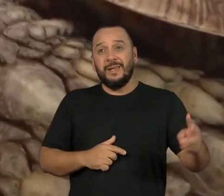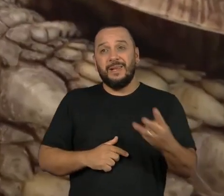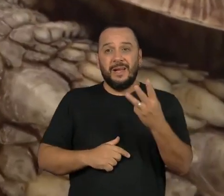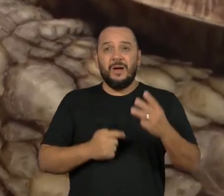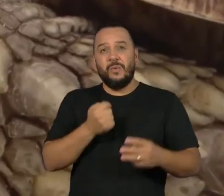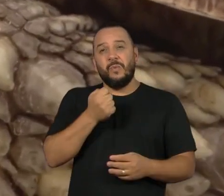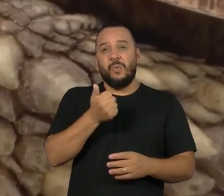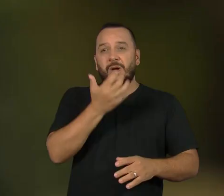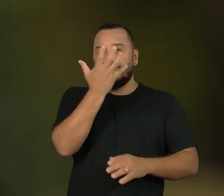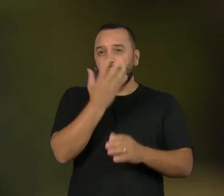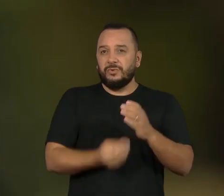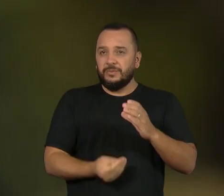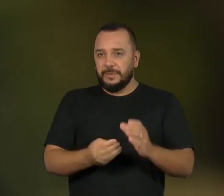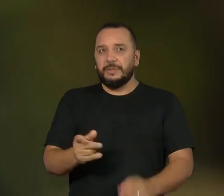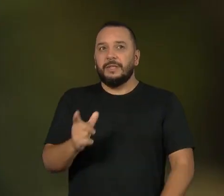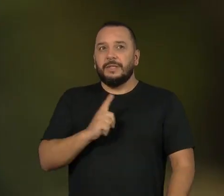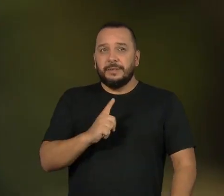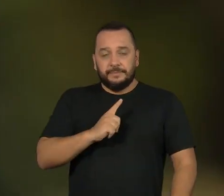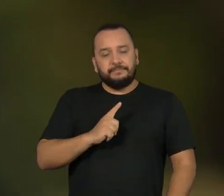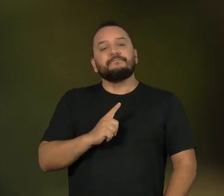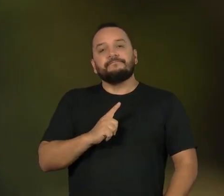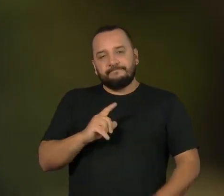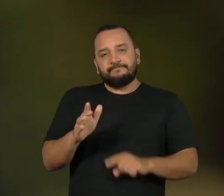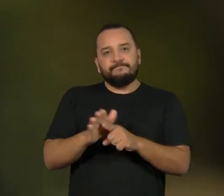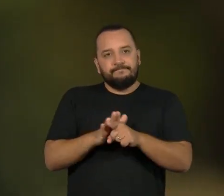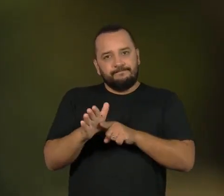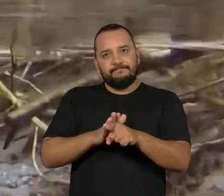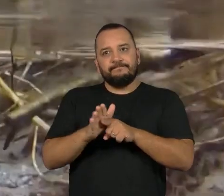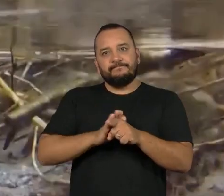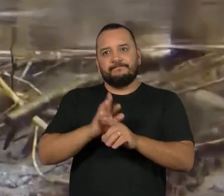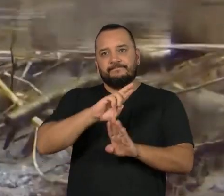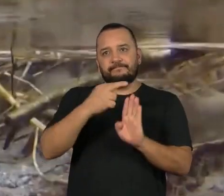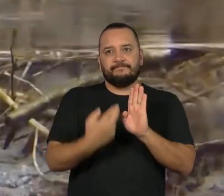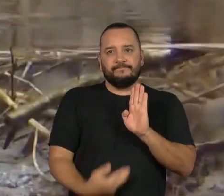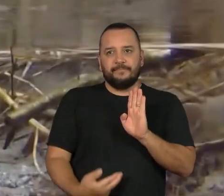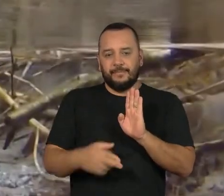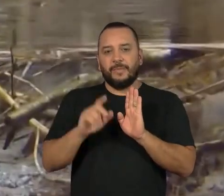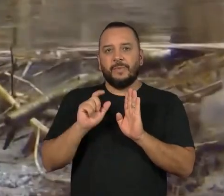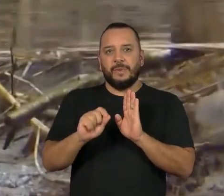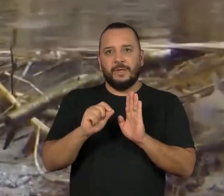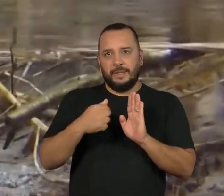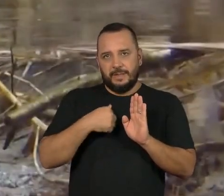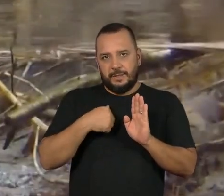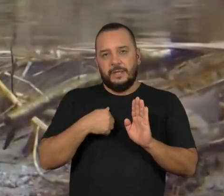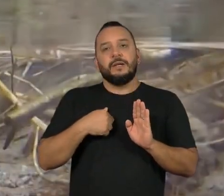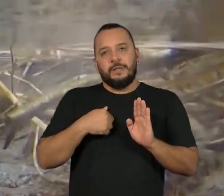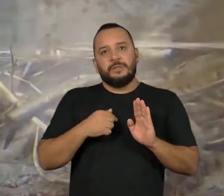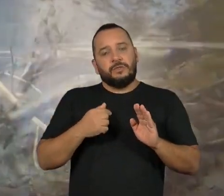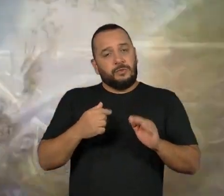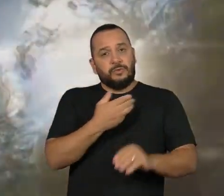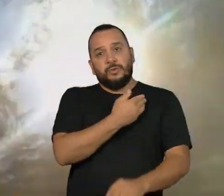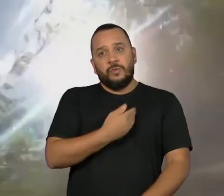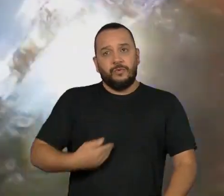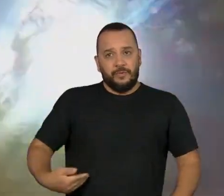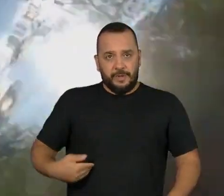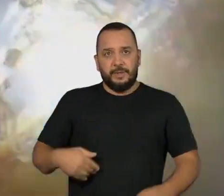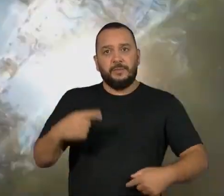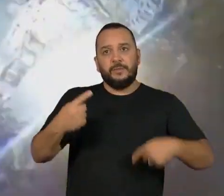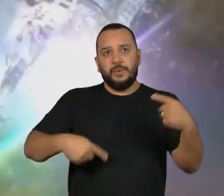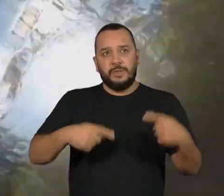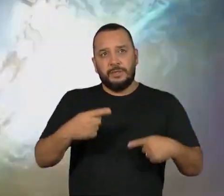de desaparecer. É o que diz o último relatório da Plataforma Intergovernamental de